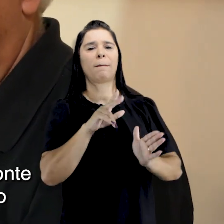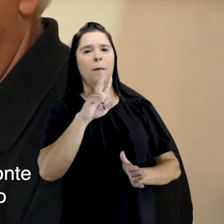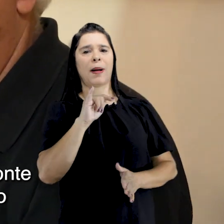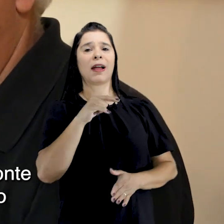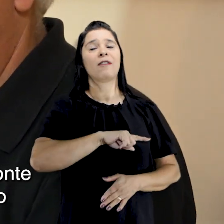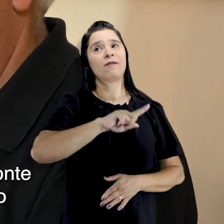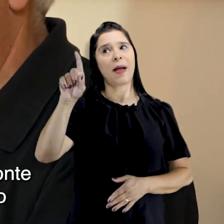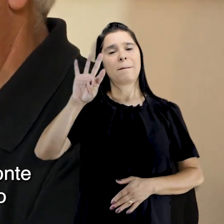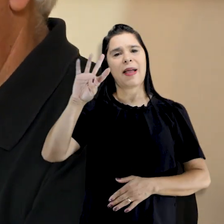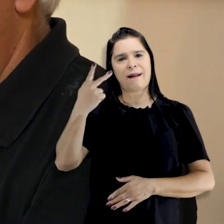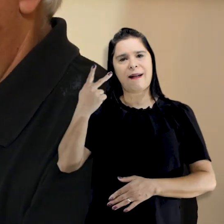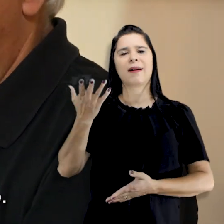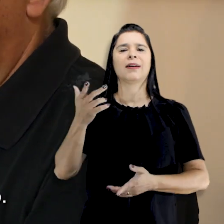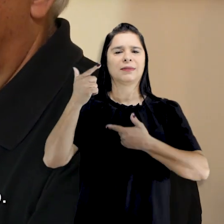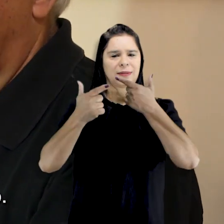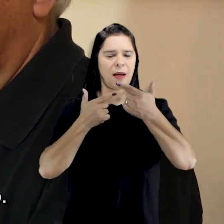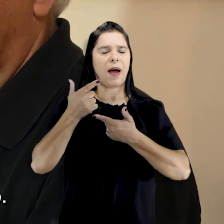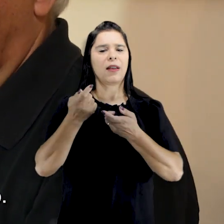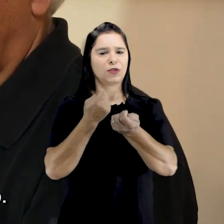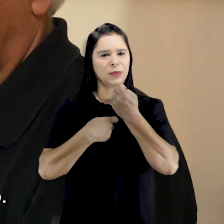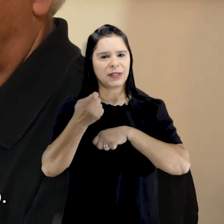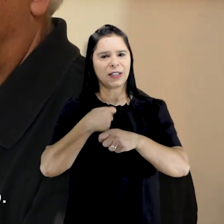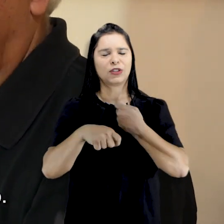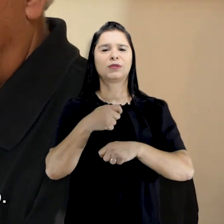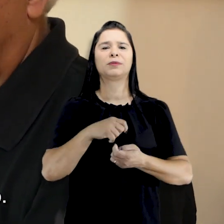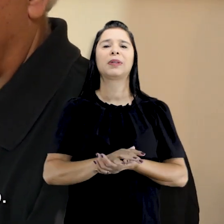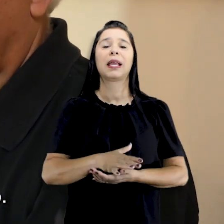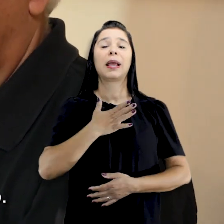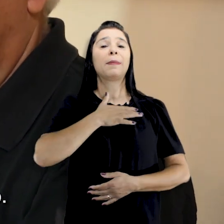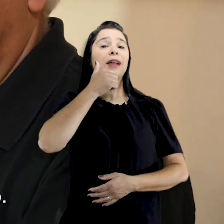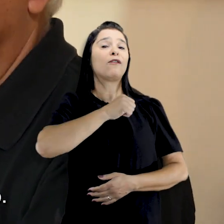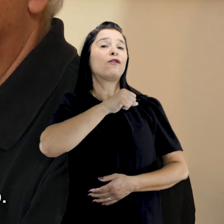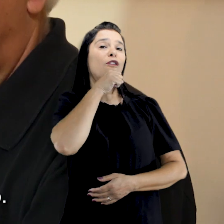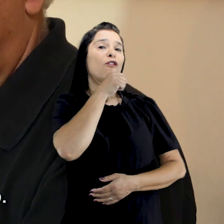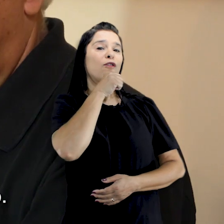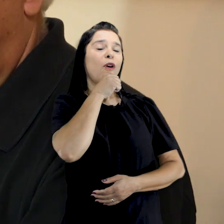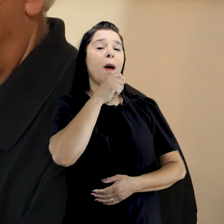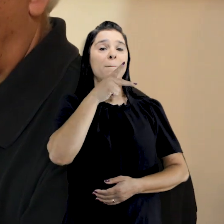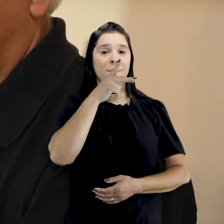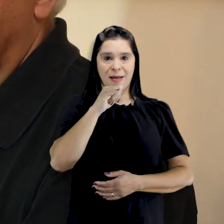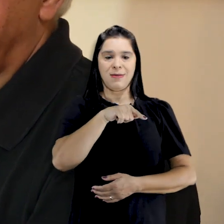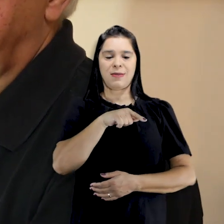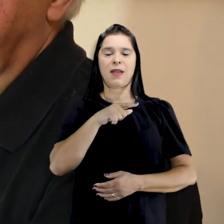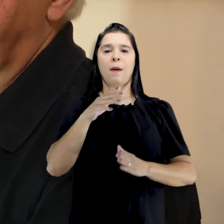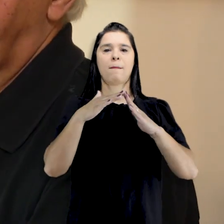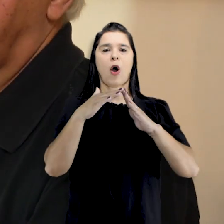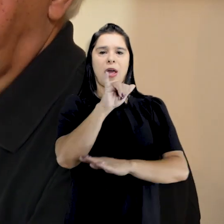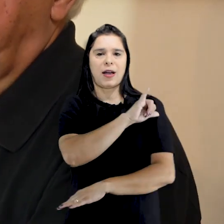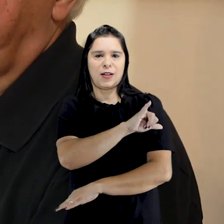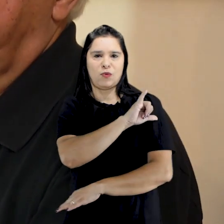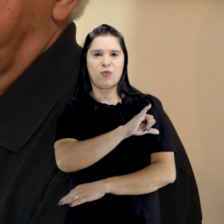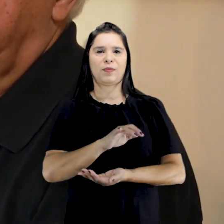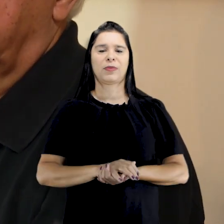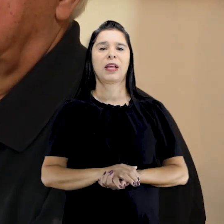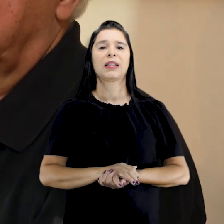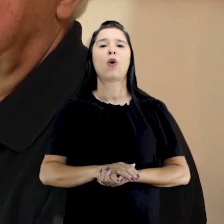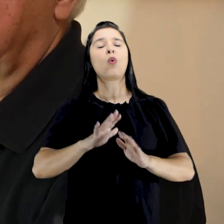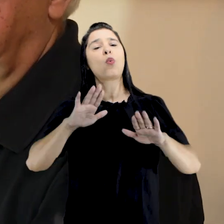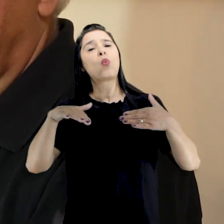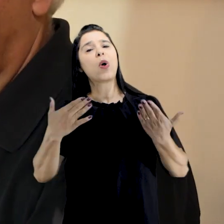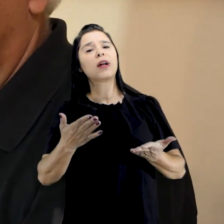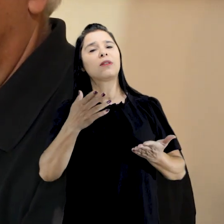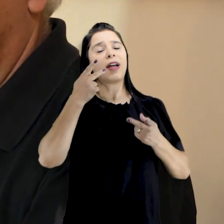do trabalho administrativo e minha avó paterna morava no Rio. Quando a gente ia visitar a minha avó paterna, nós